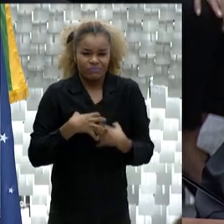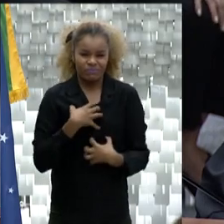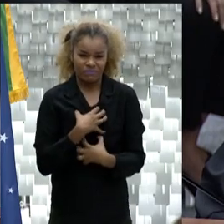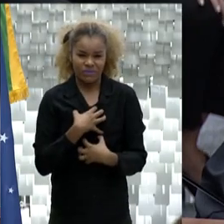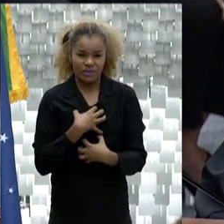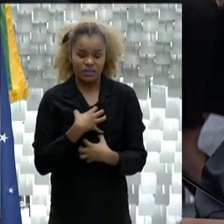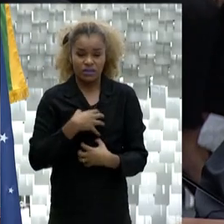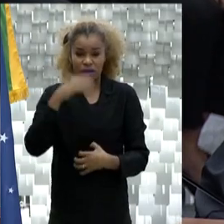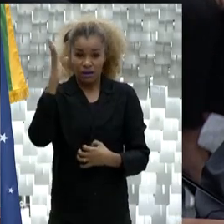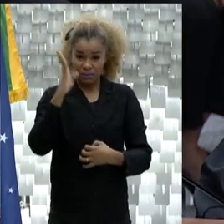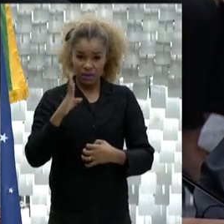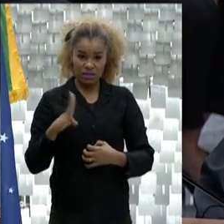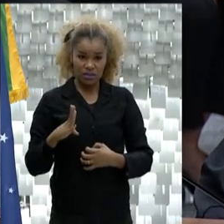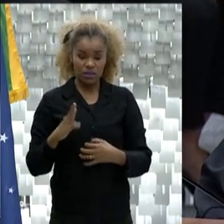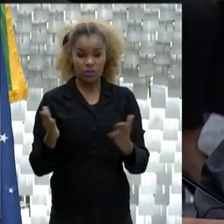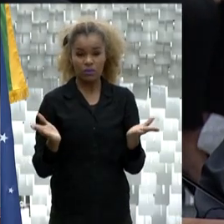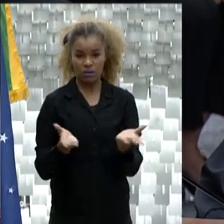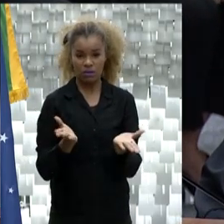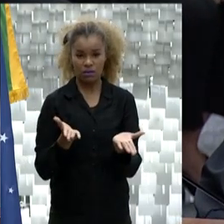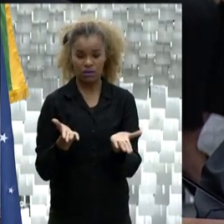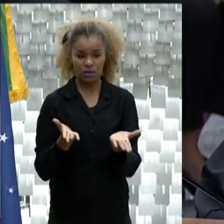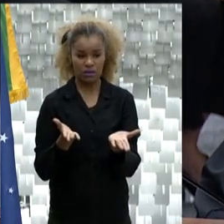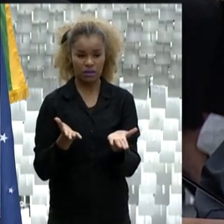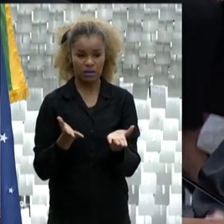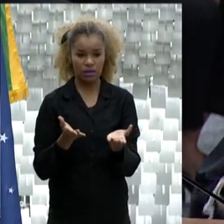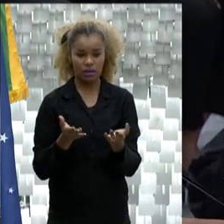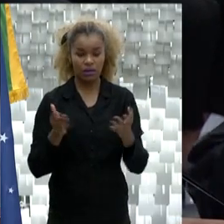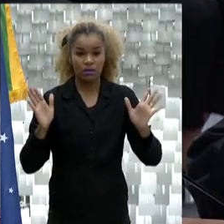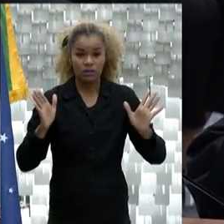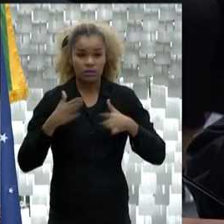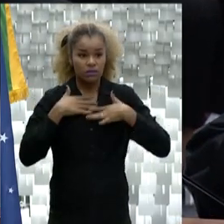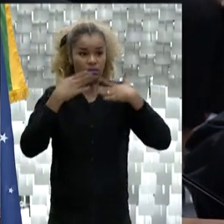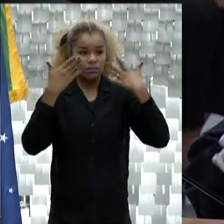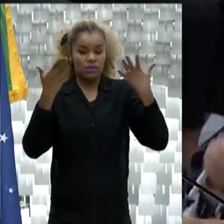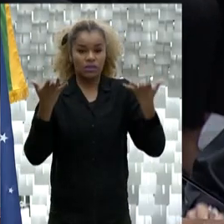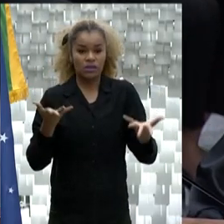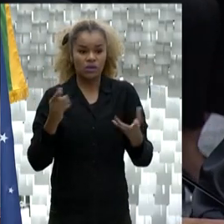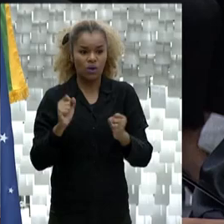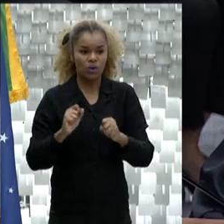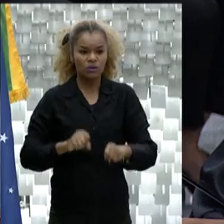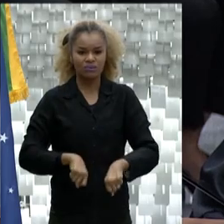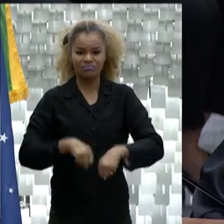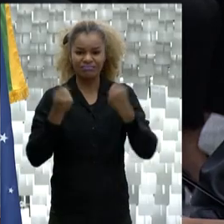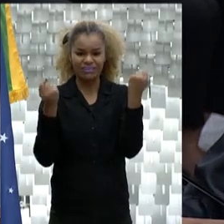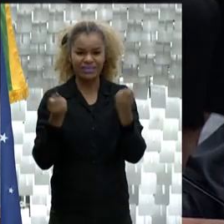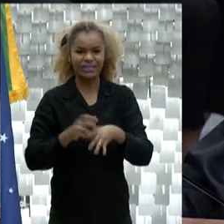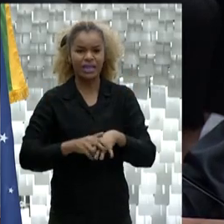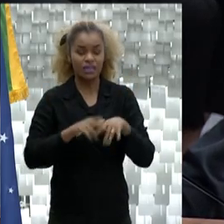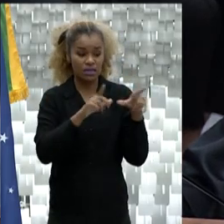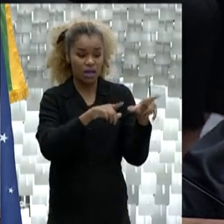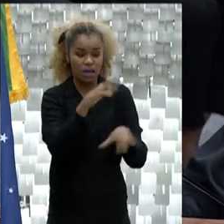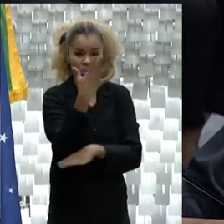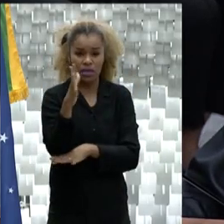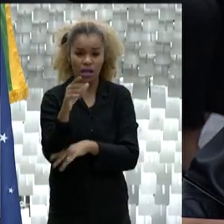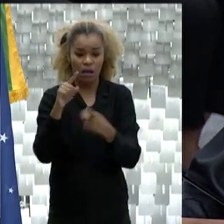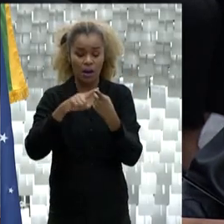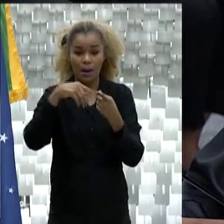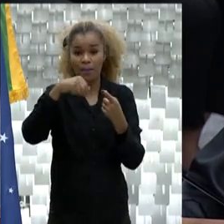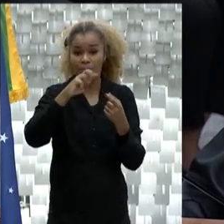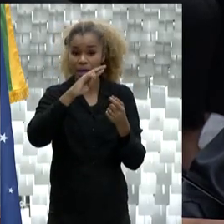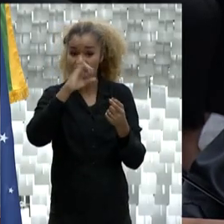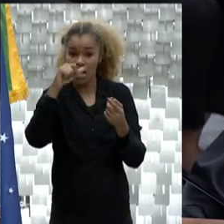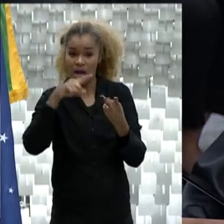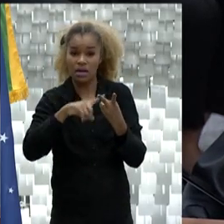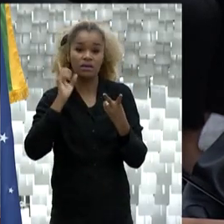O Brasil, ultimamente, foi surpreendido por desastres ambientais em Mariana, Minas